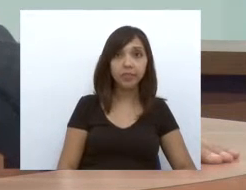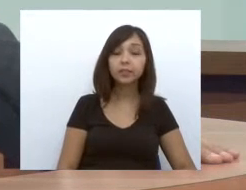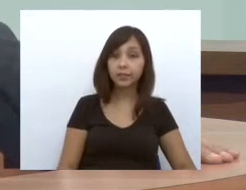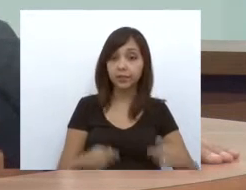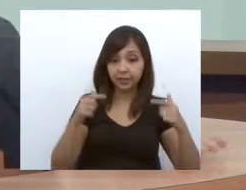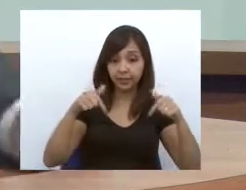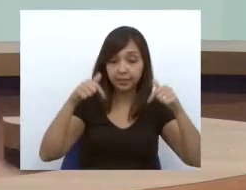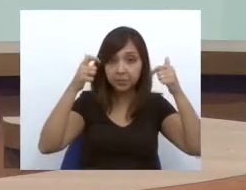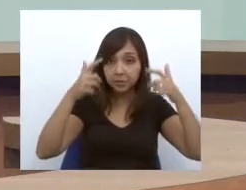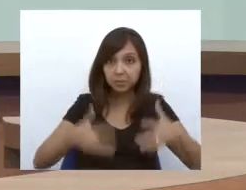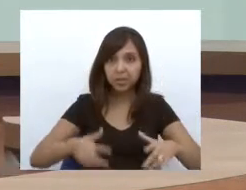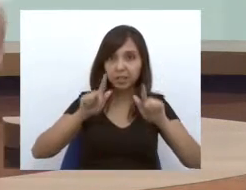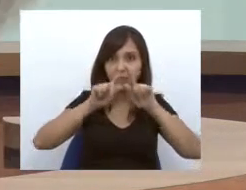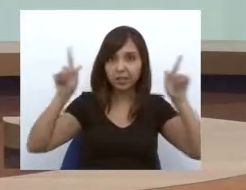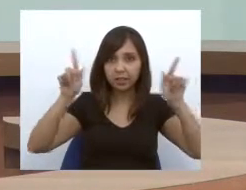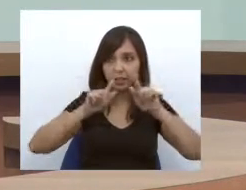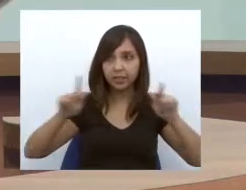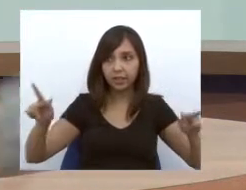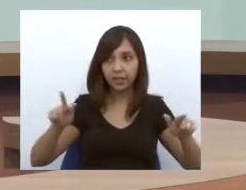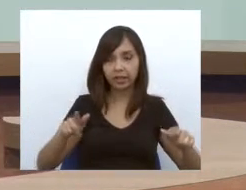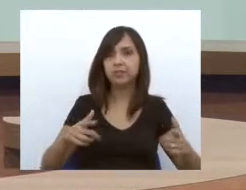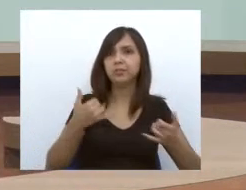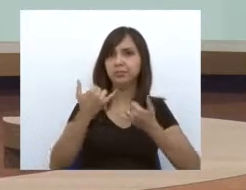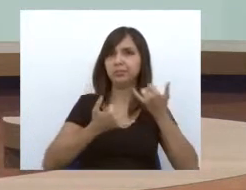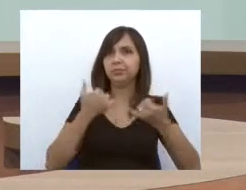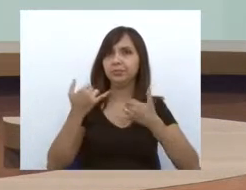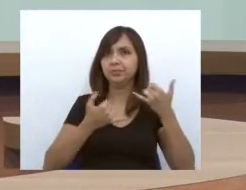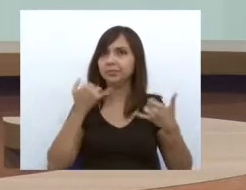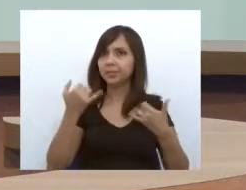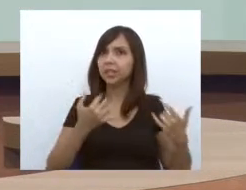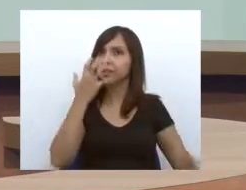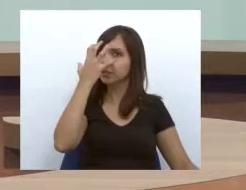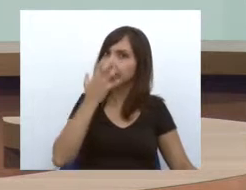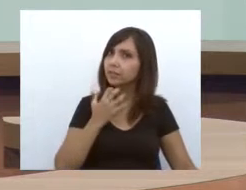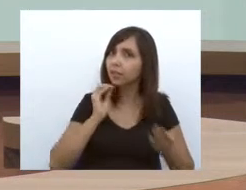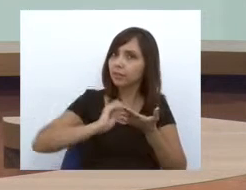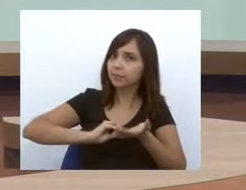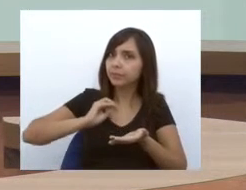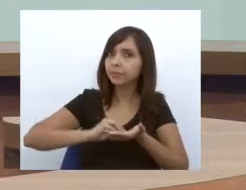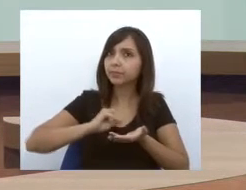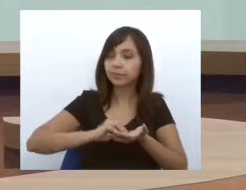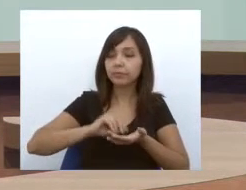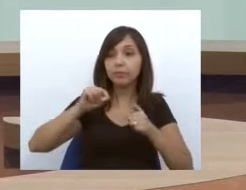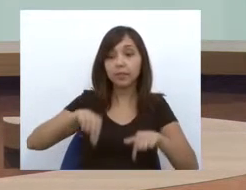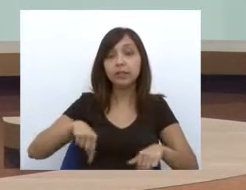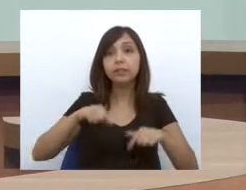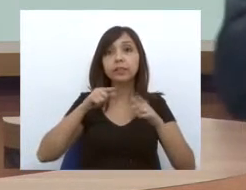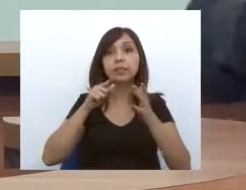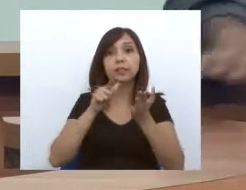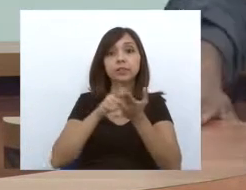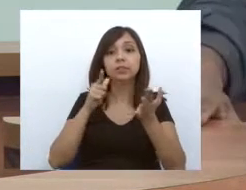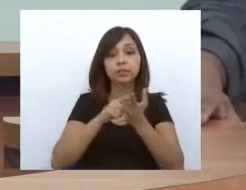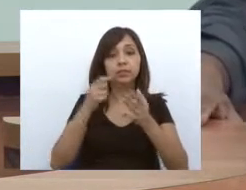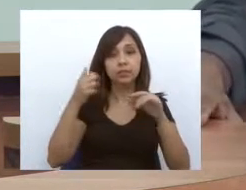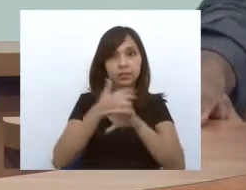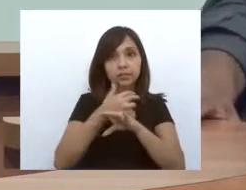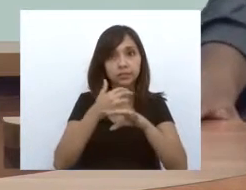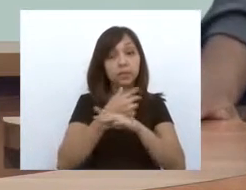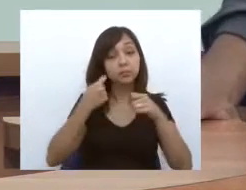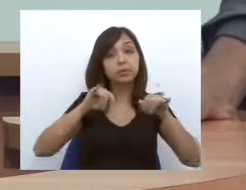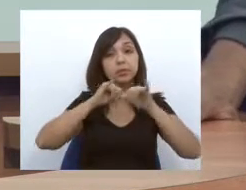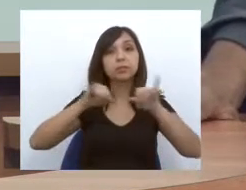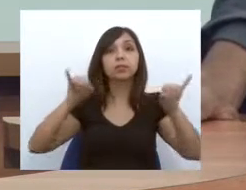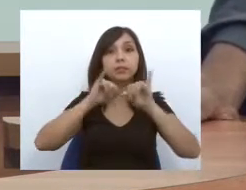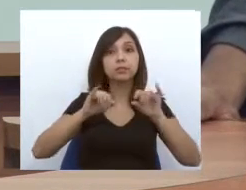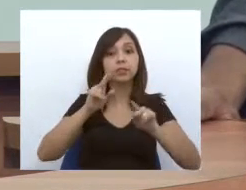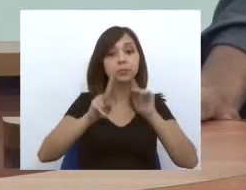que essa casa está em greve, isso aqui é brincadeira. Falta seriedade. Por isso que esses jornais da cidade precisam informar a população